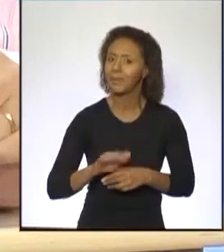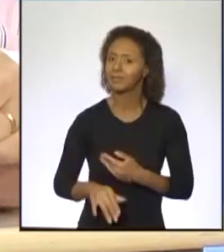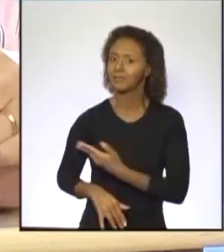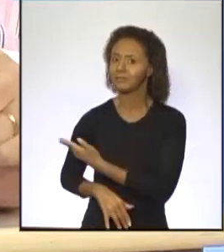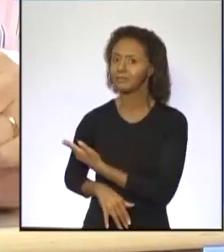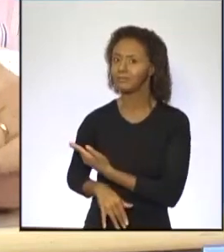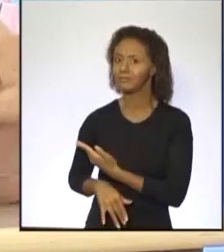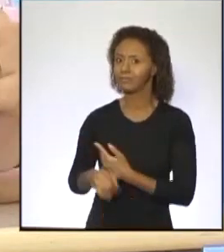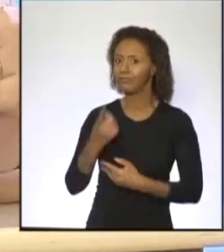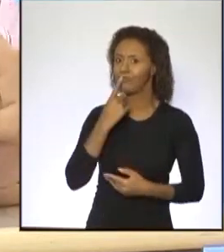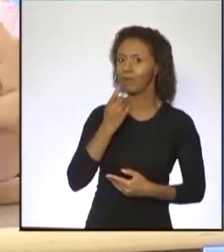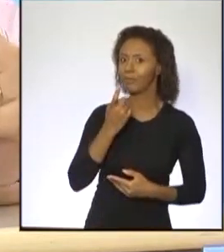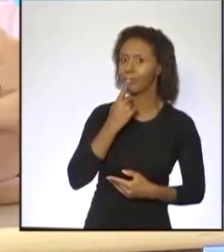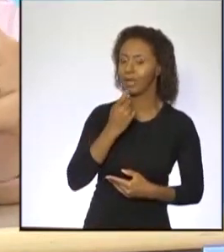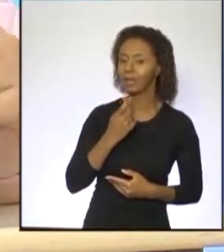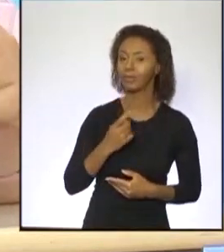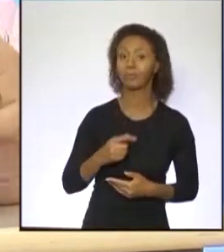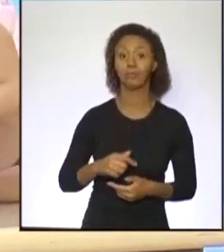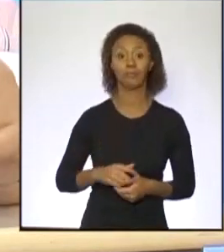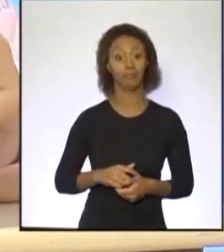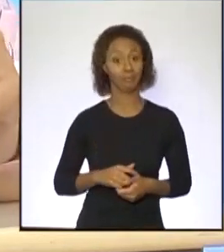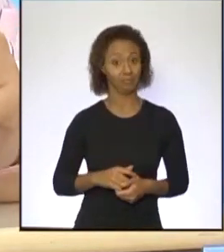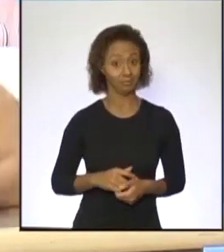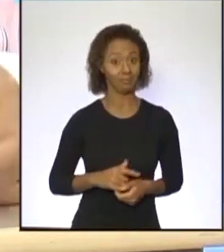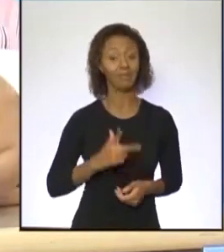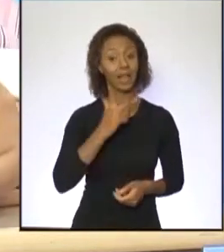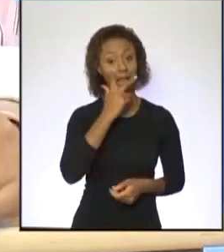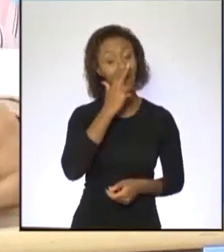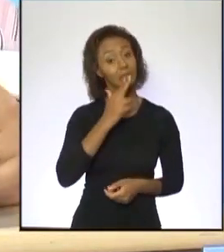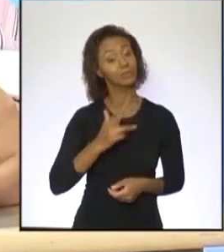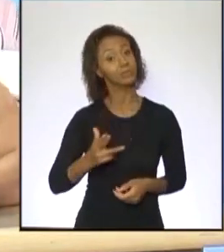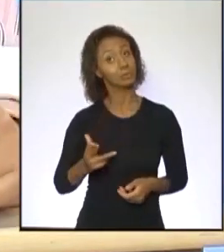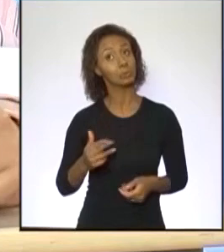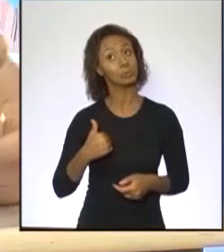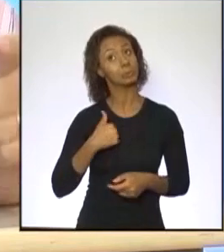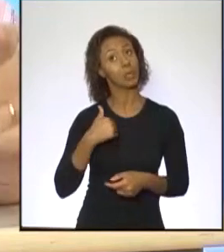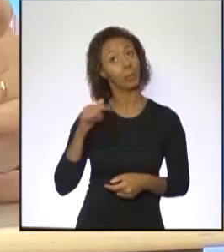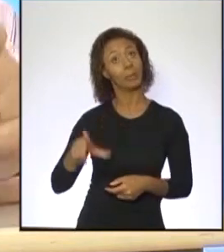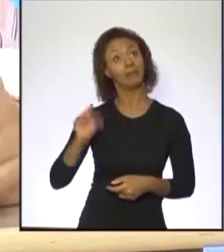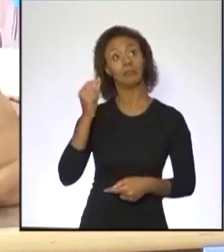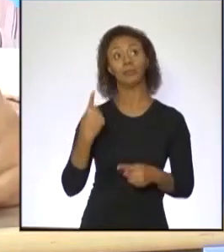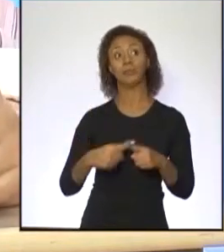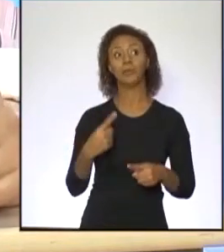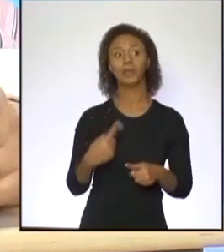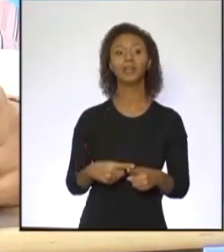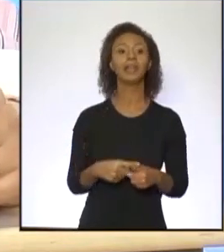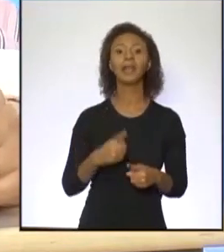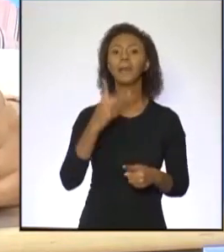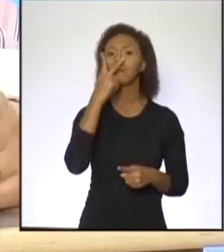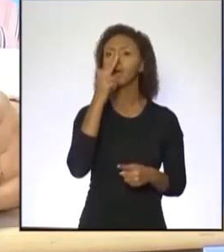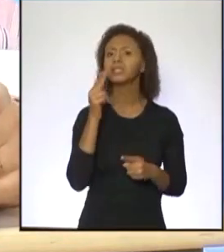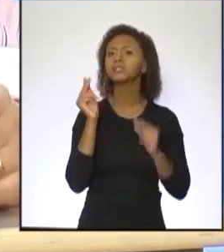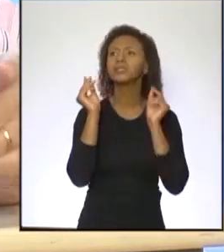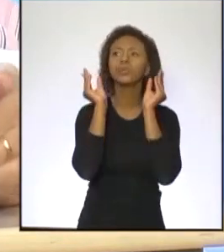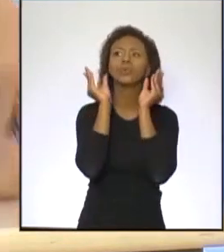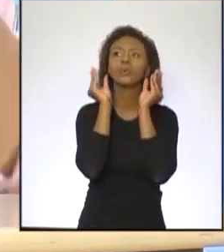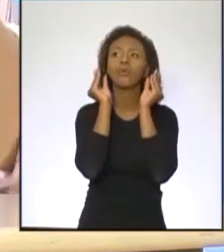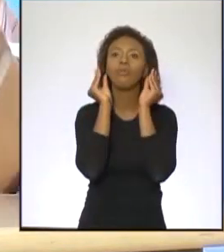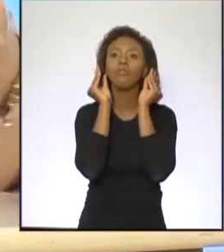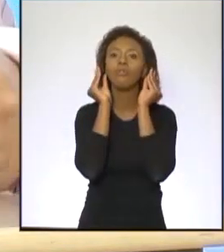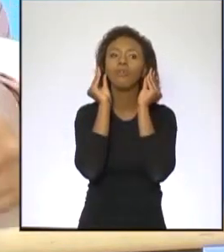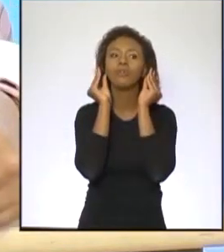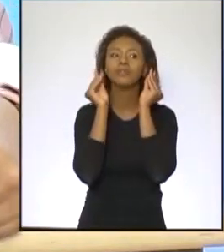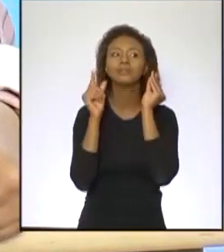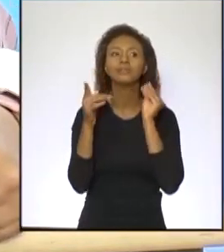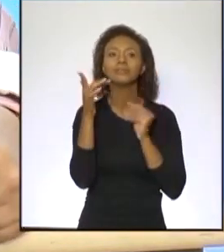ouvido vermelho, ele provavelmente ele é mais, eu preferiria a ele porque ele é bem mais confortável.